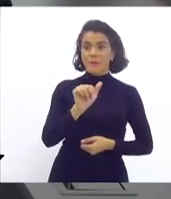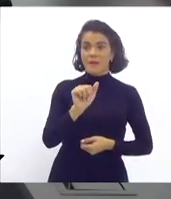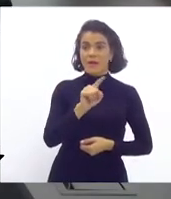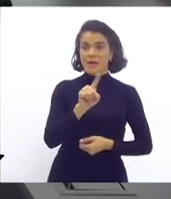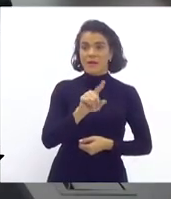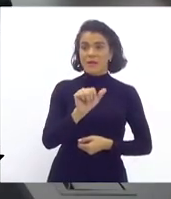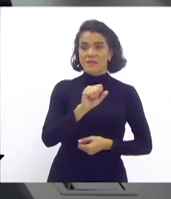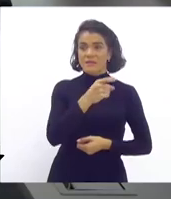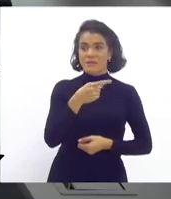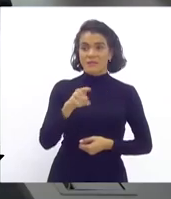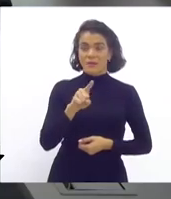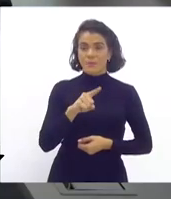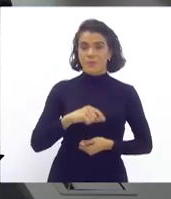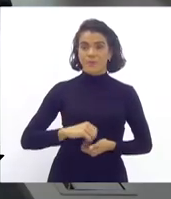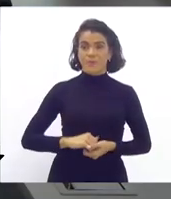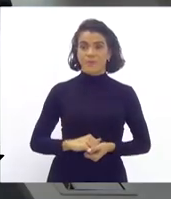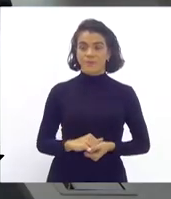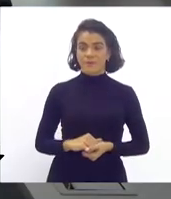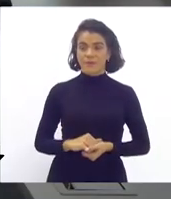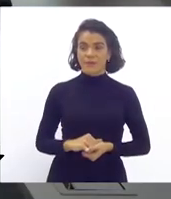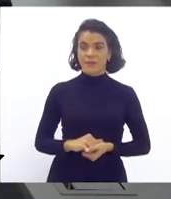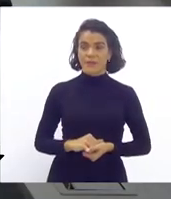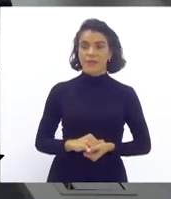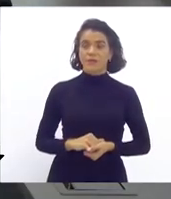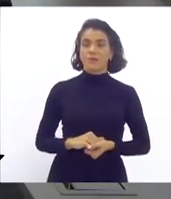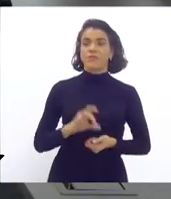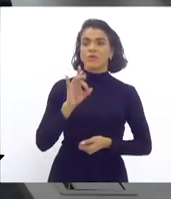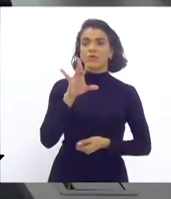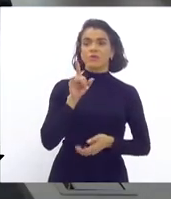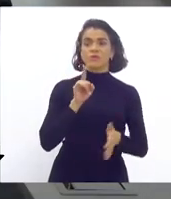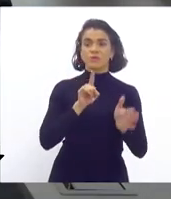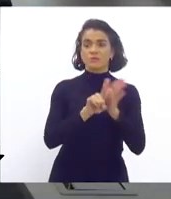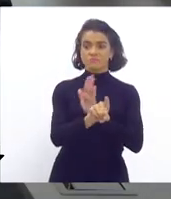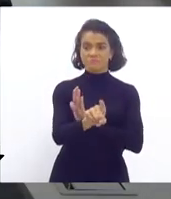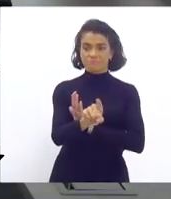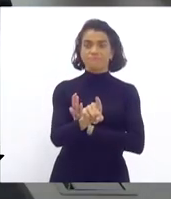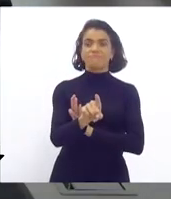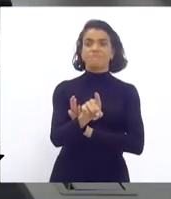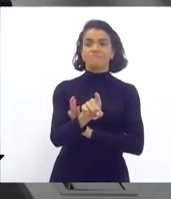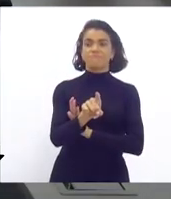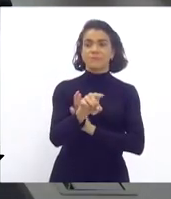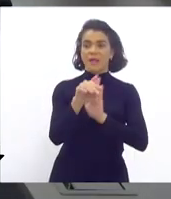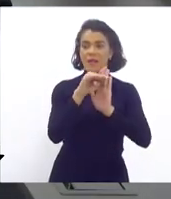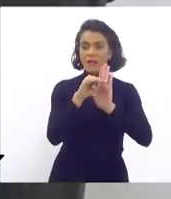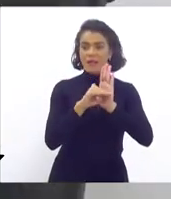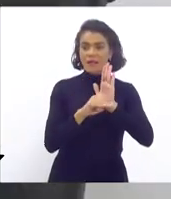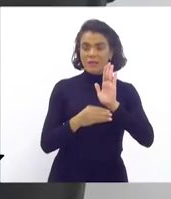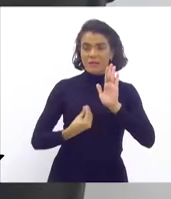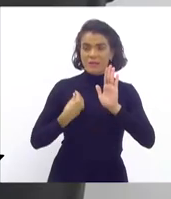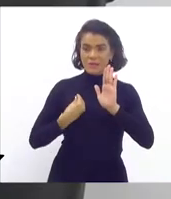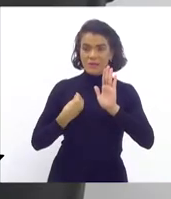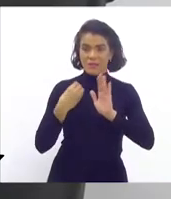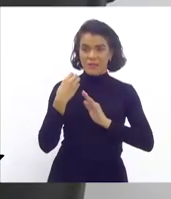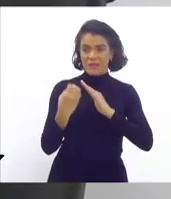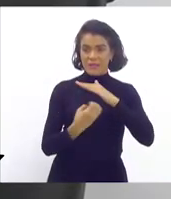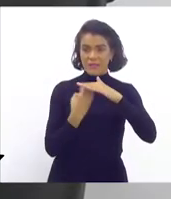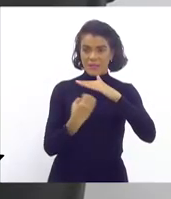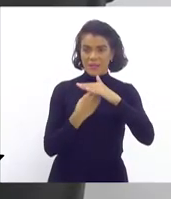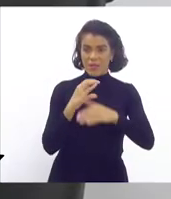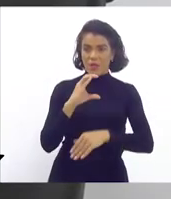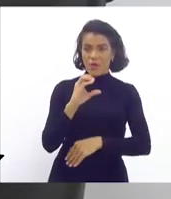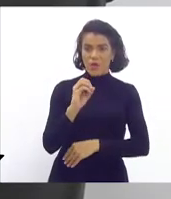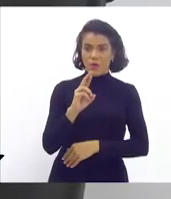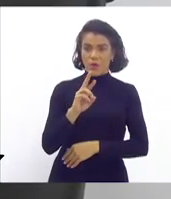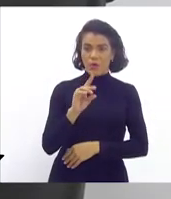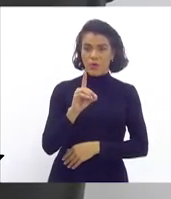brasão mas se antes disso queria fazer um questionamento aqui analista de presente duas empresas arco Advance